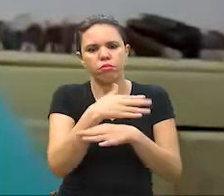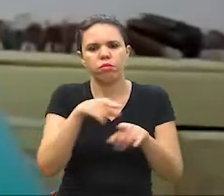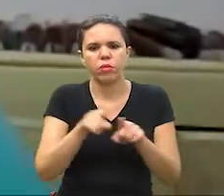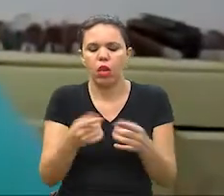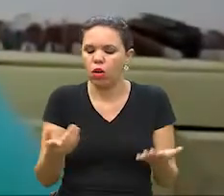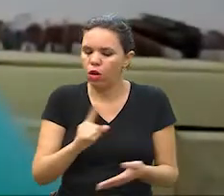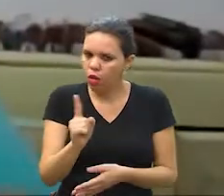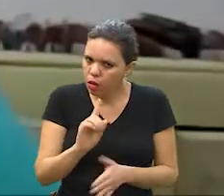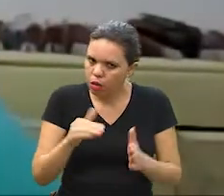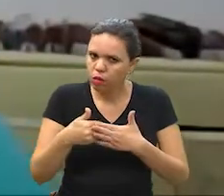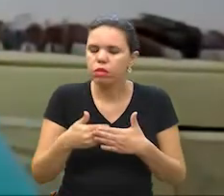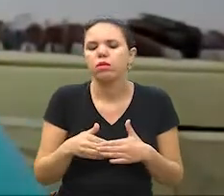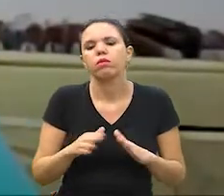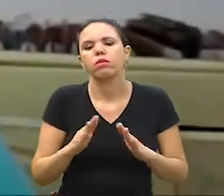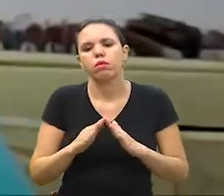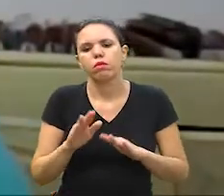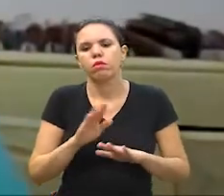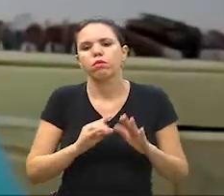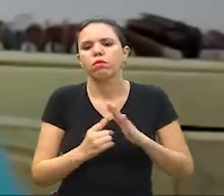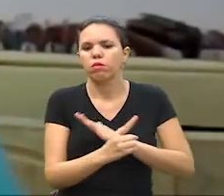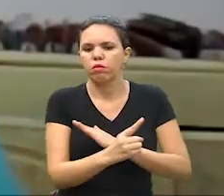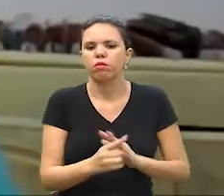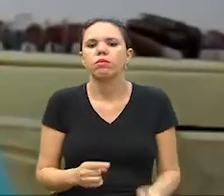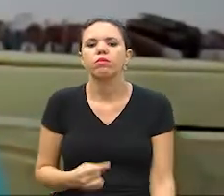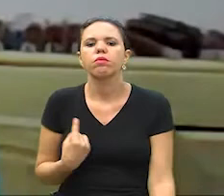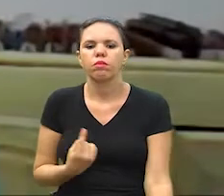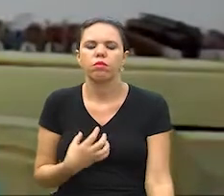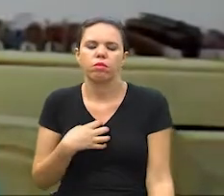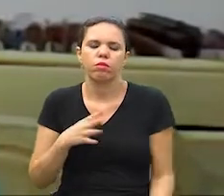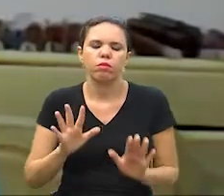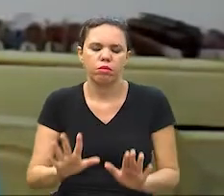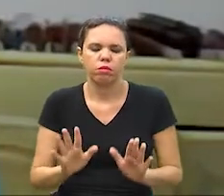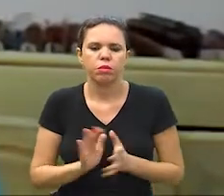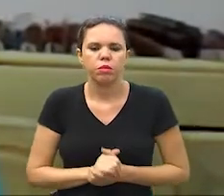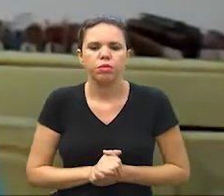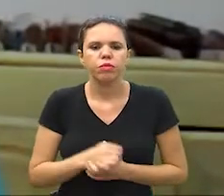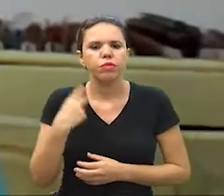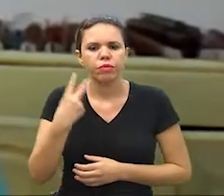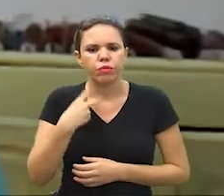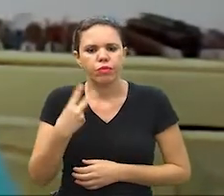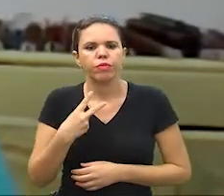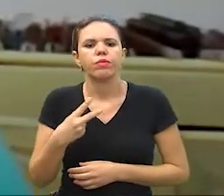não, porque a gente está todo mundo meio recluso, mas é o